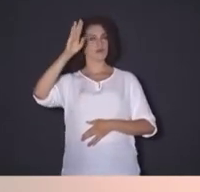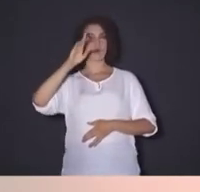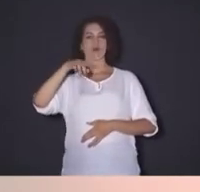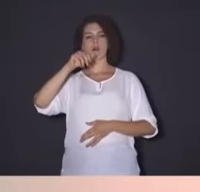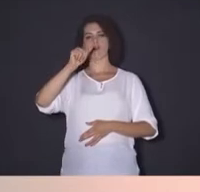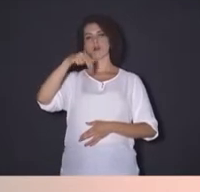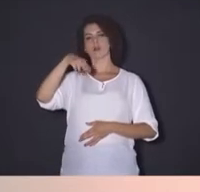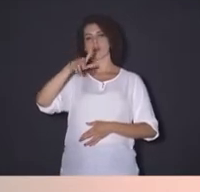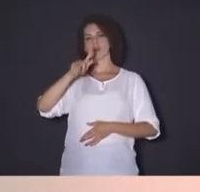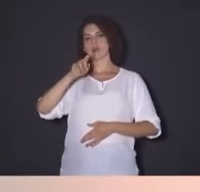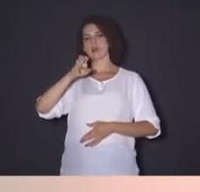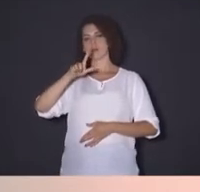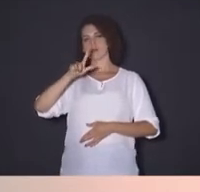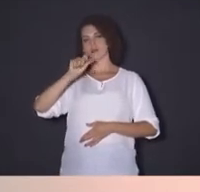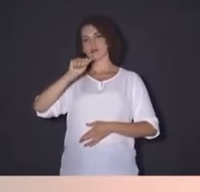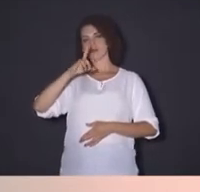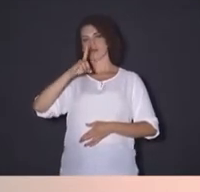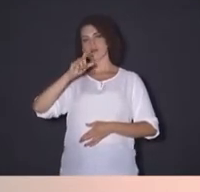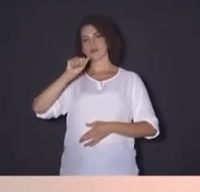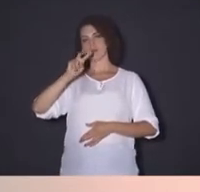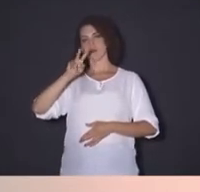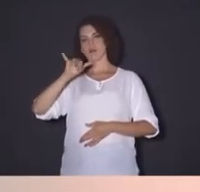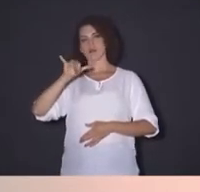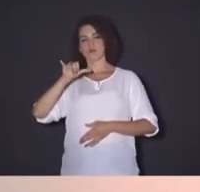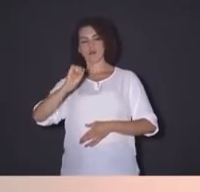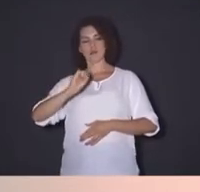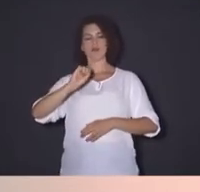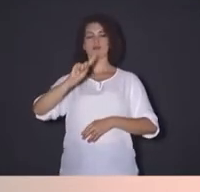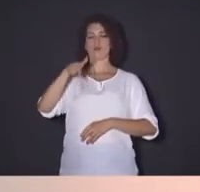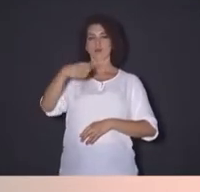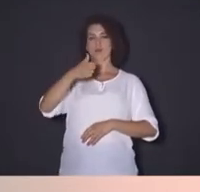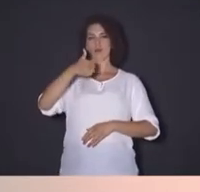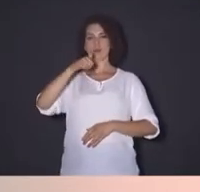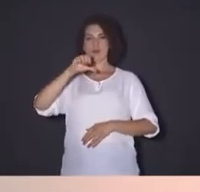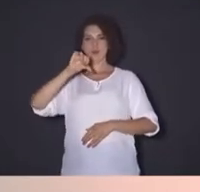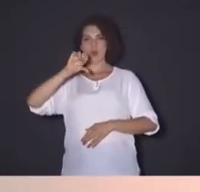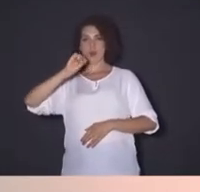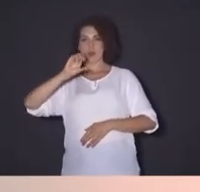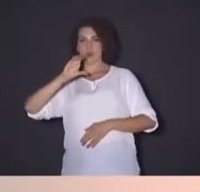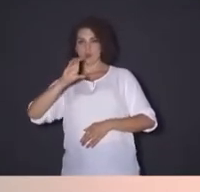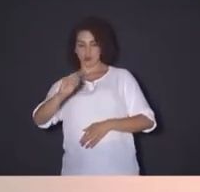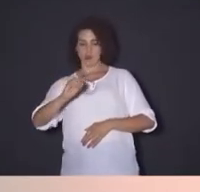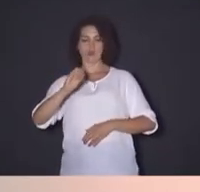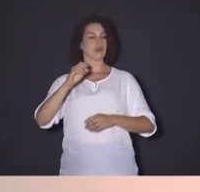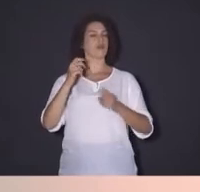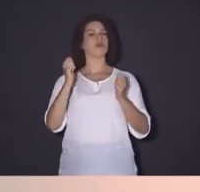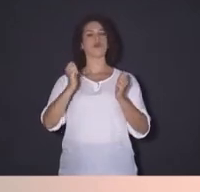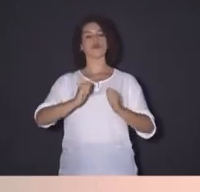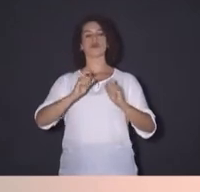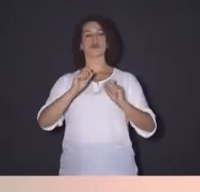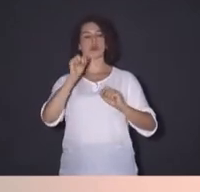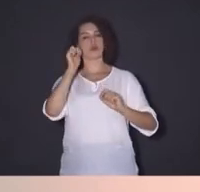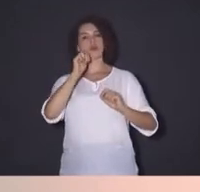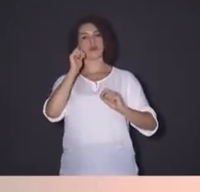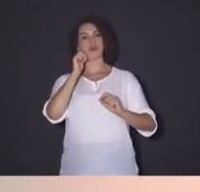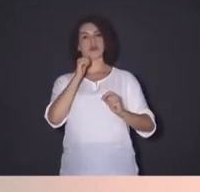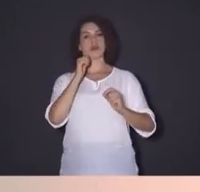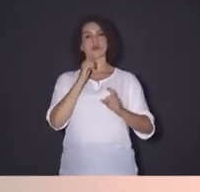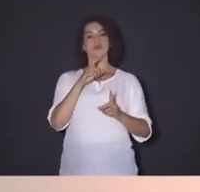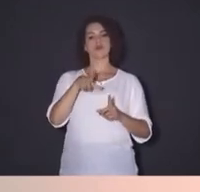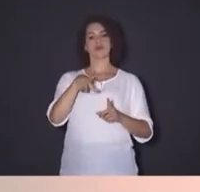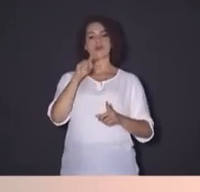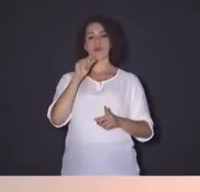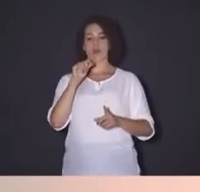Angela Davis, que foi membro do Partido Comunista. Em 80, surgiu a fertilização in vitro, onde a mulher podia escolher entre ter filhos ou